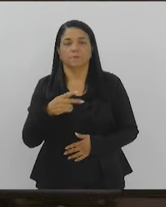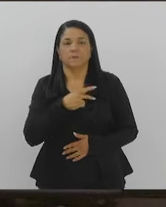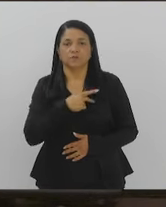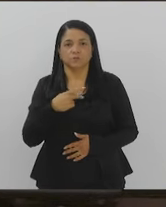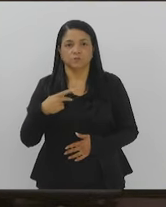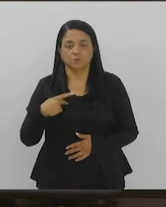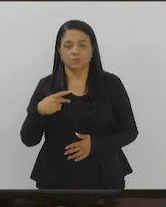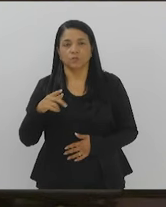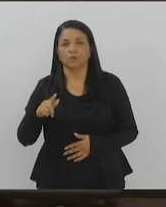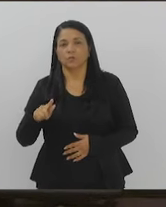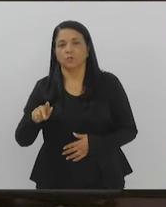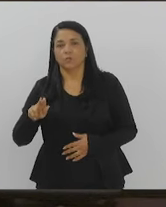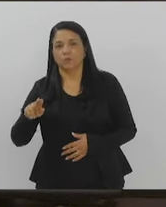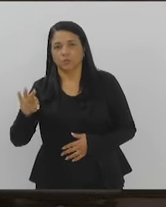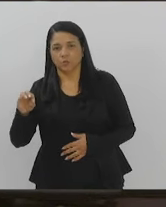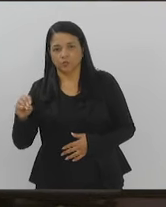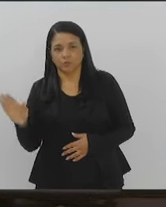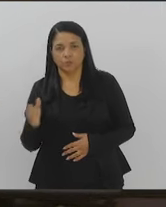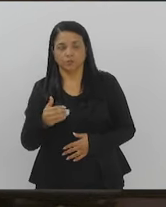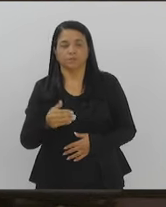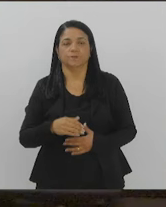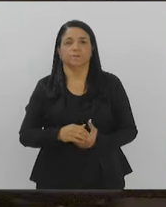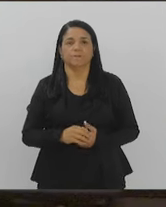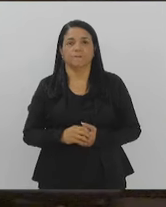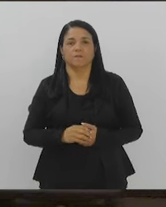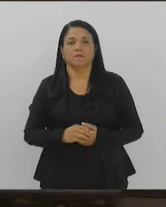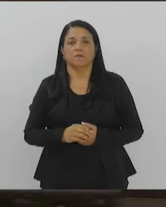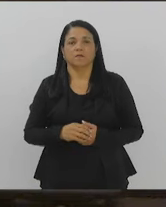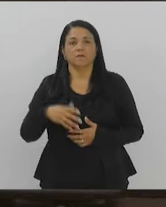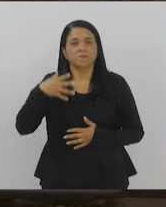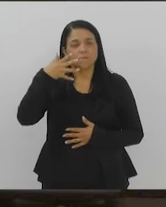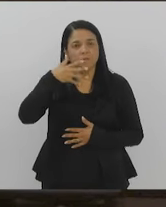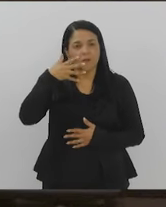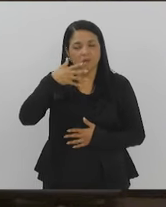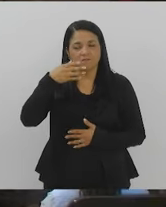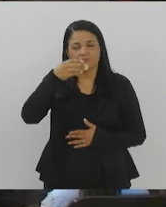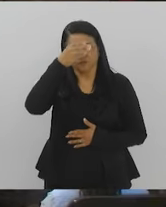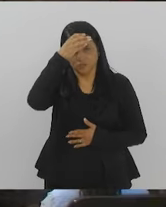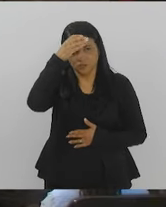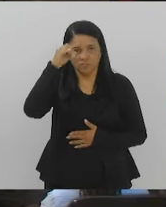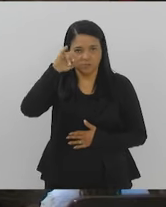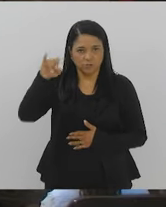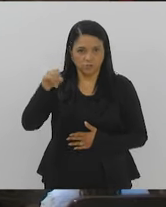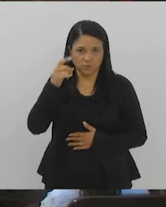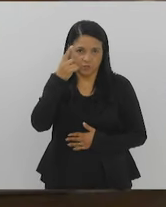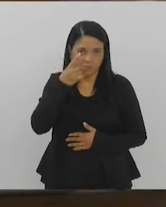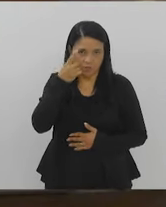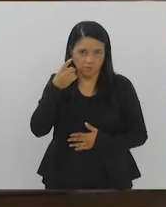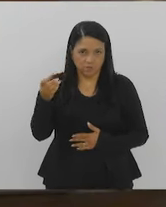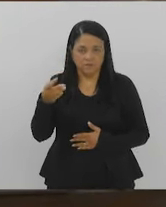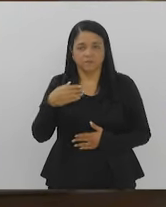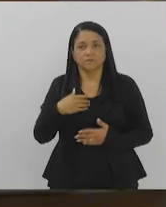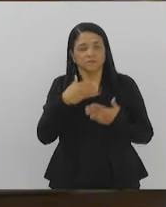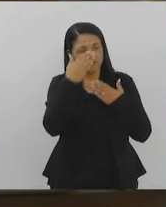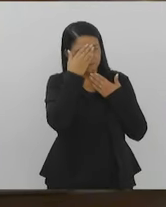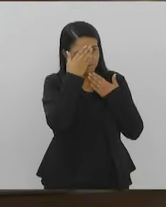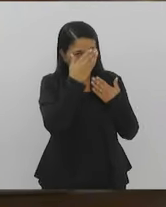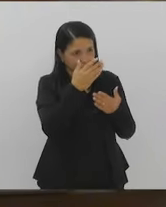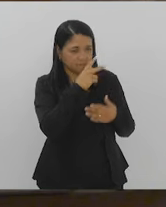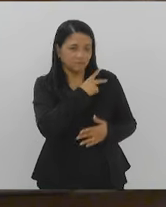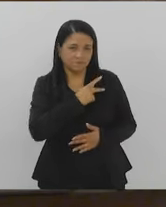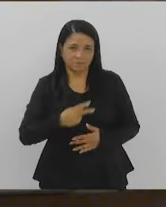pastor Guto Soledade. Com a palavra, a nossa deputada tia Jô. Obrigada, querido